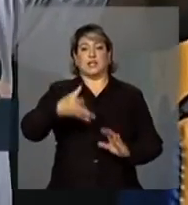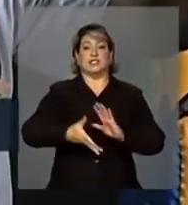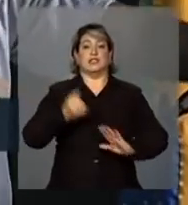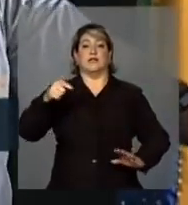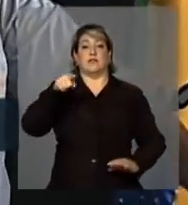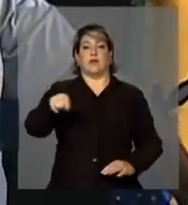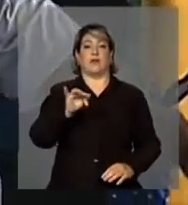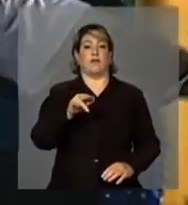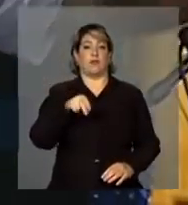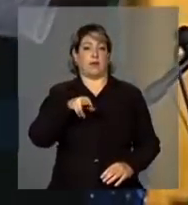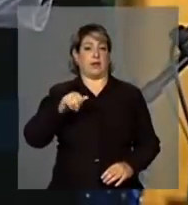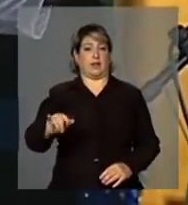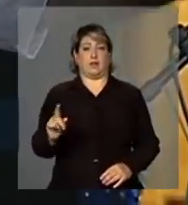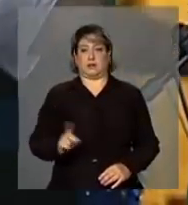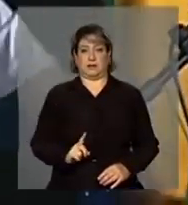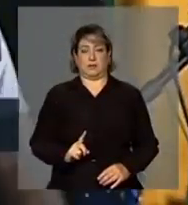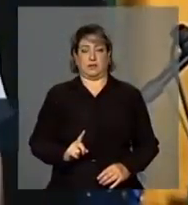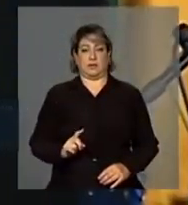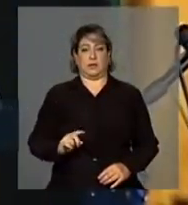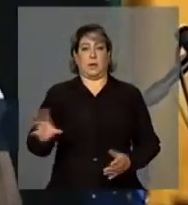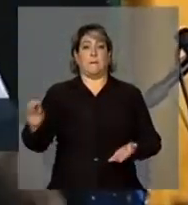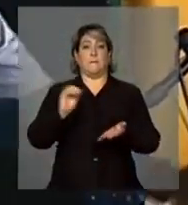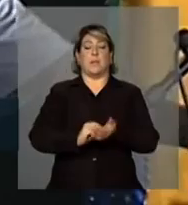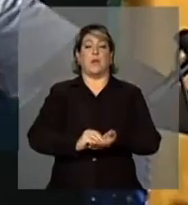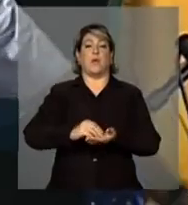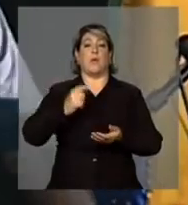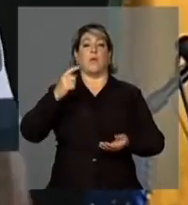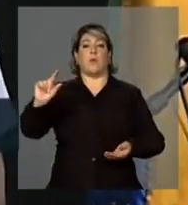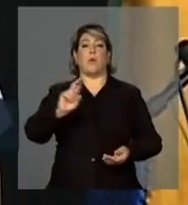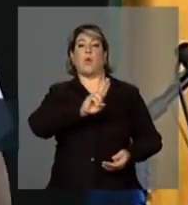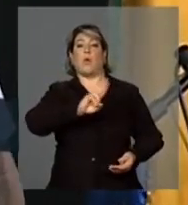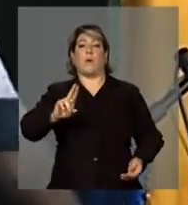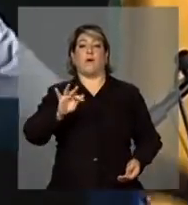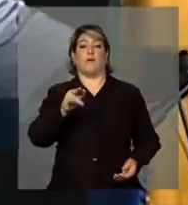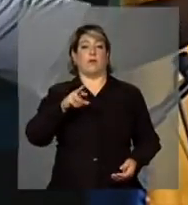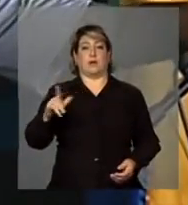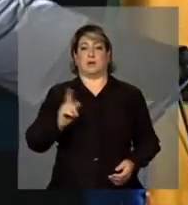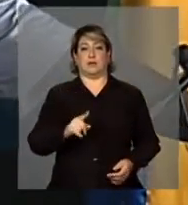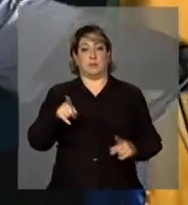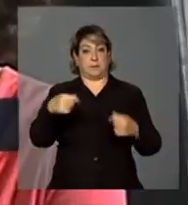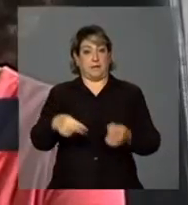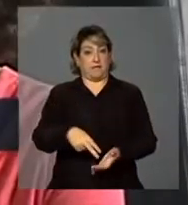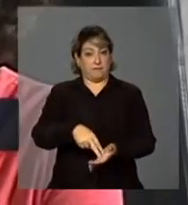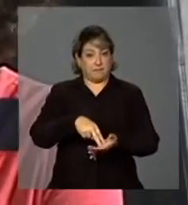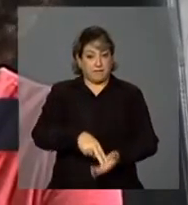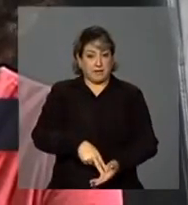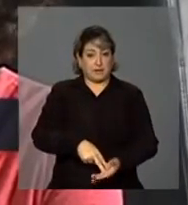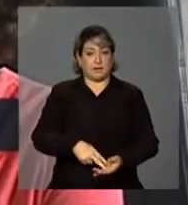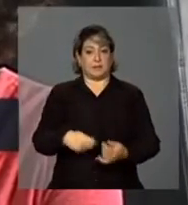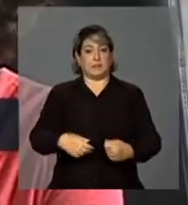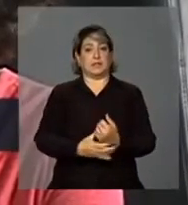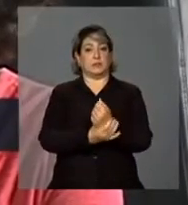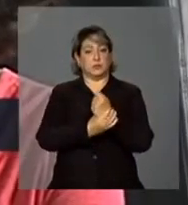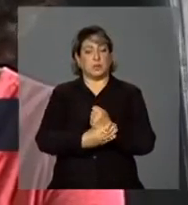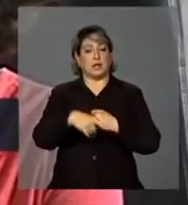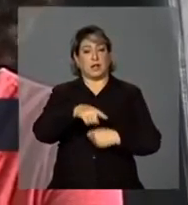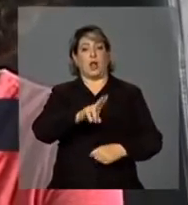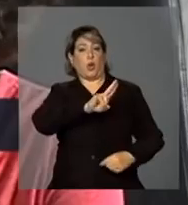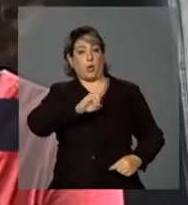da FUNAI e mudar nome da FUNAI. Você tem que ser firme, segura lá o nome